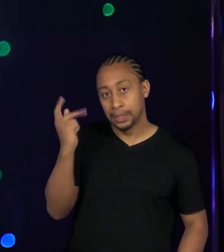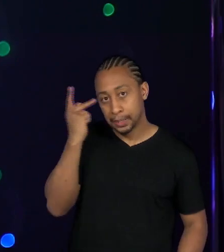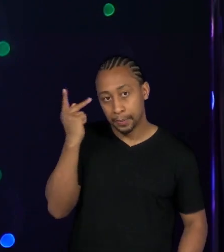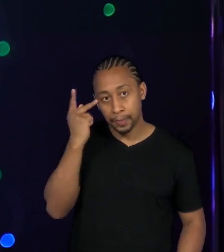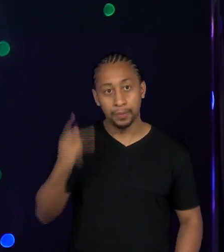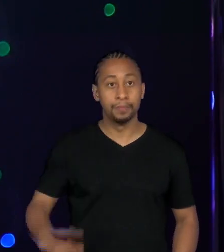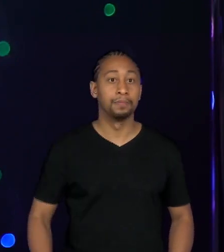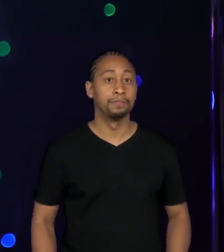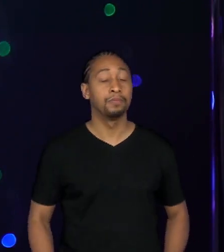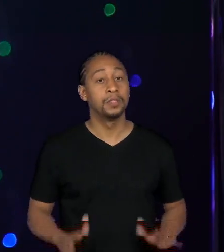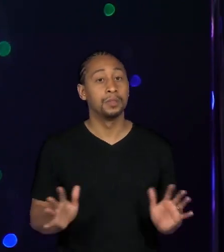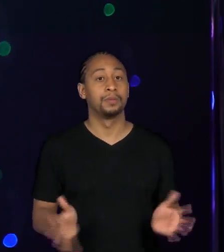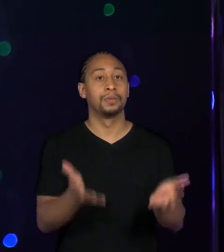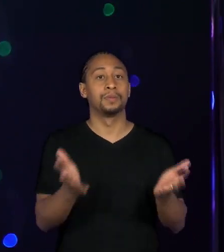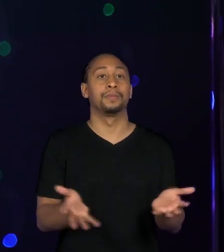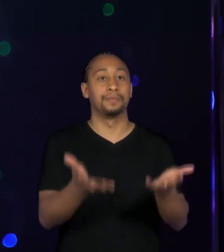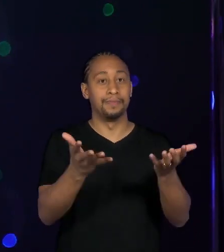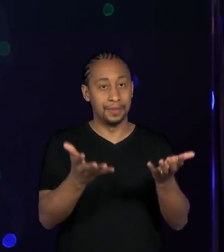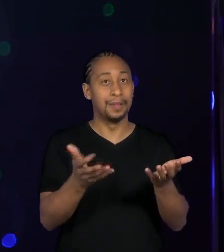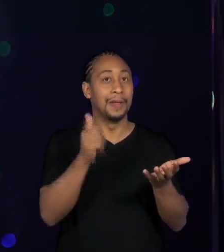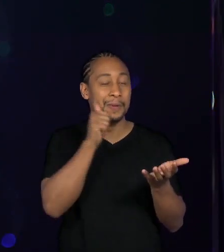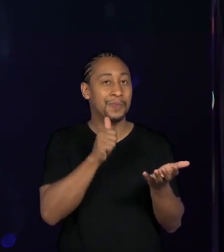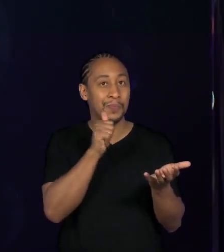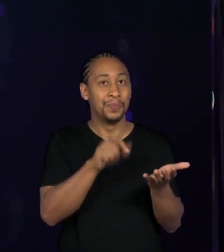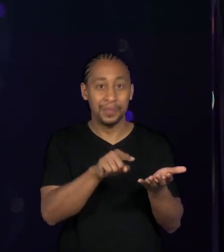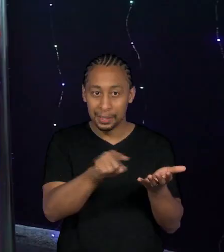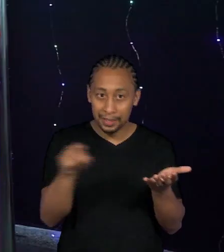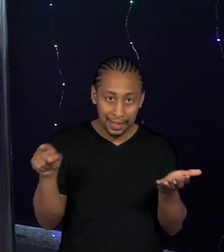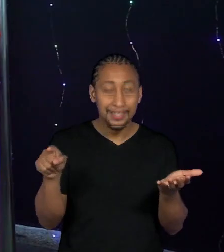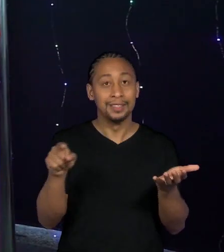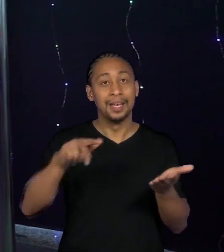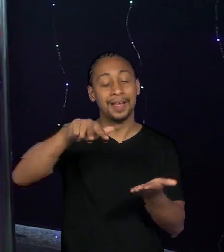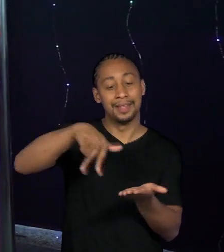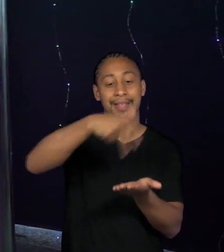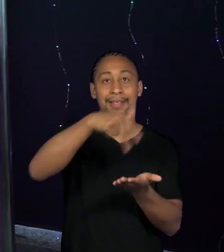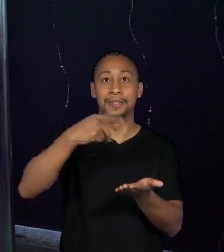de estimular as mulheres, através da dança,